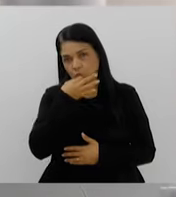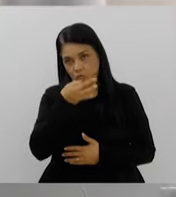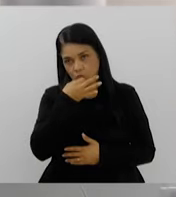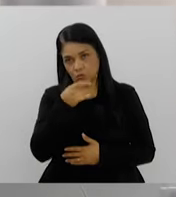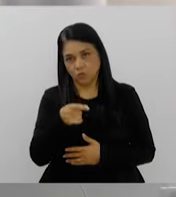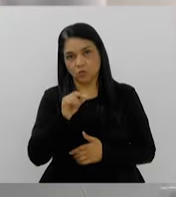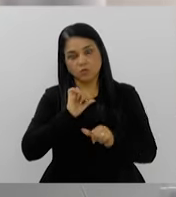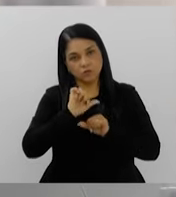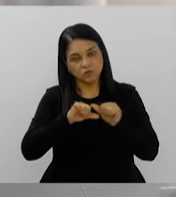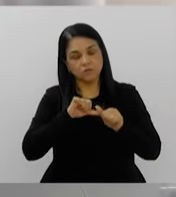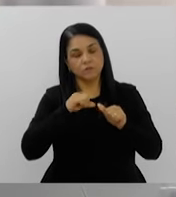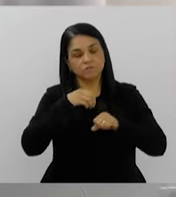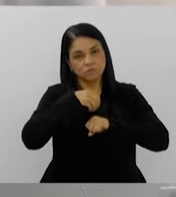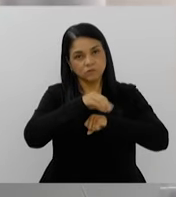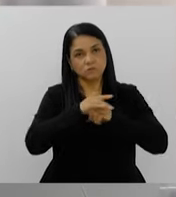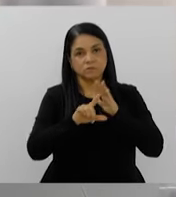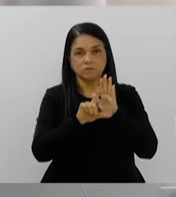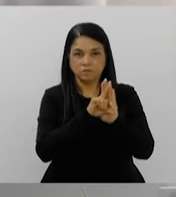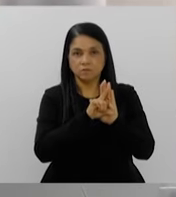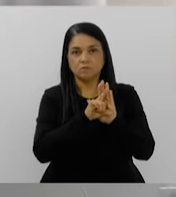Justamente transformando a indicação legislativa.